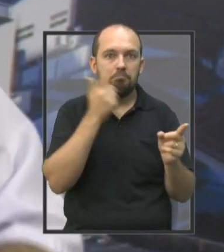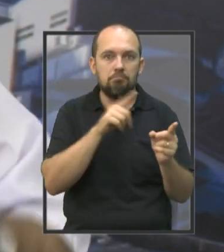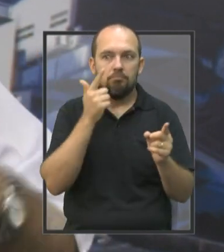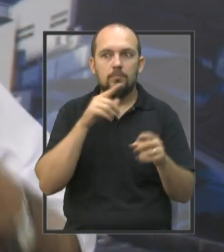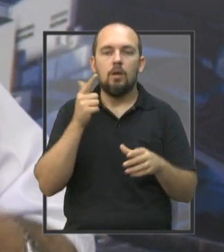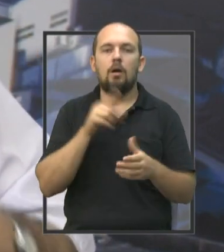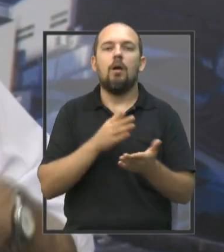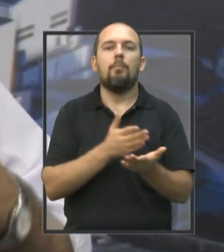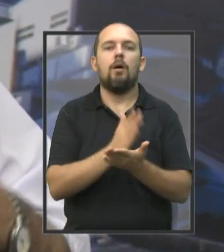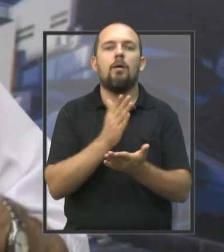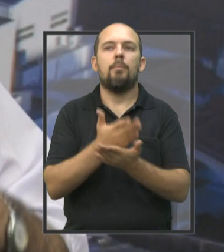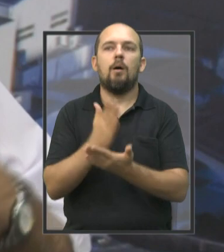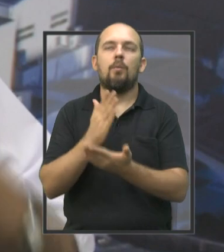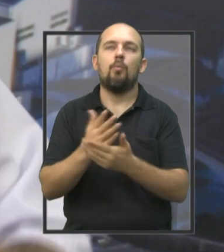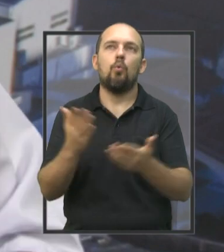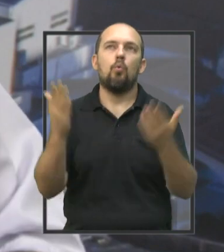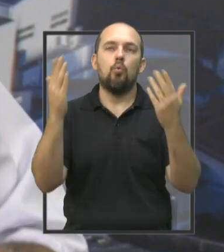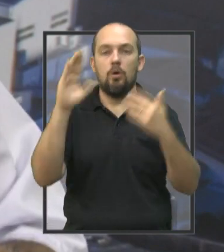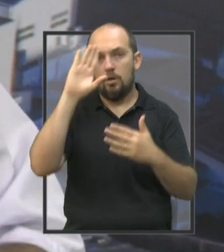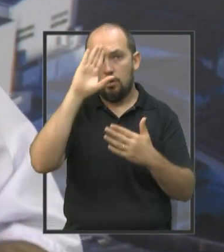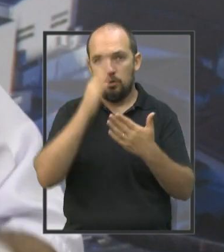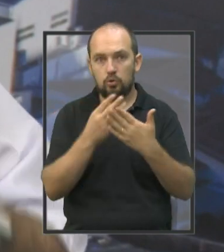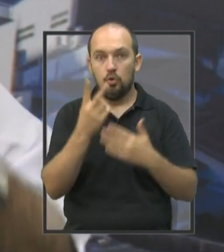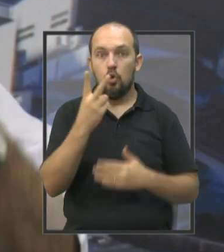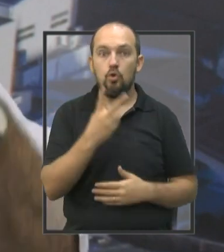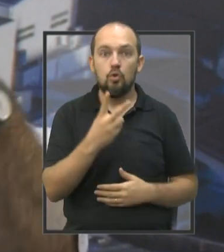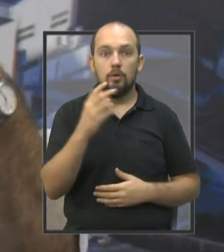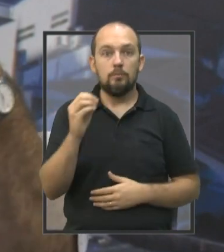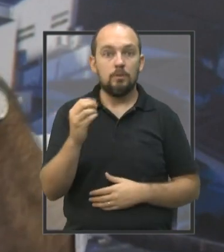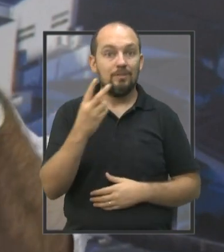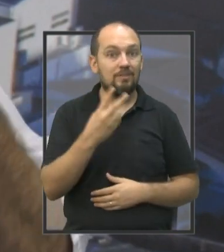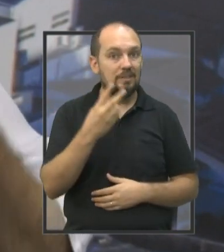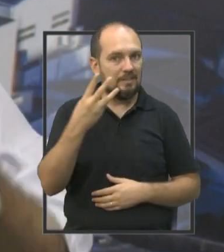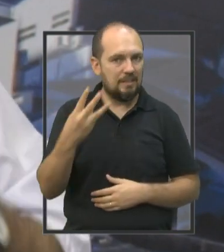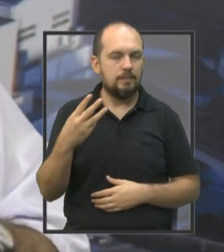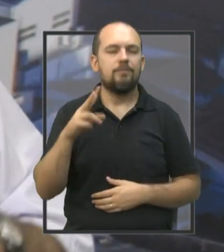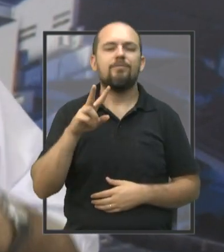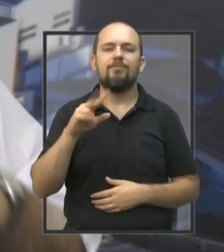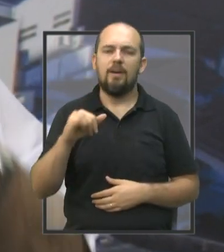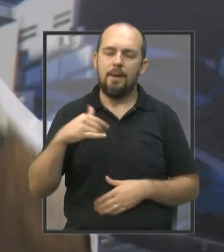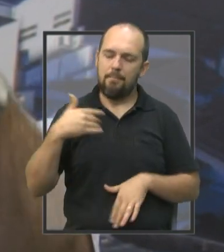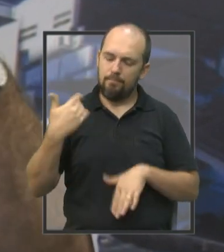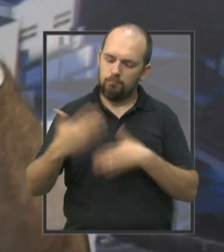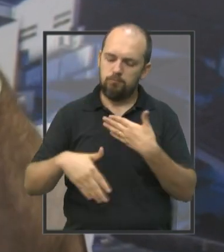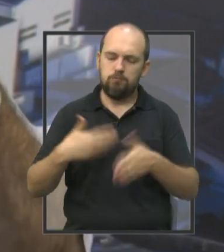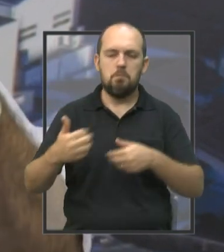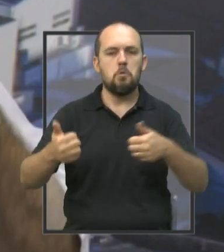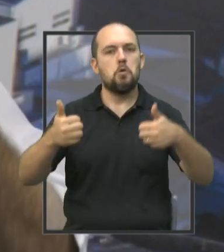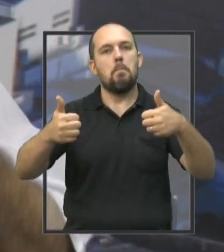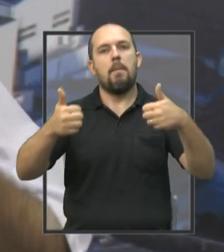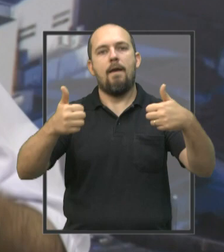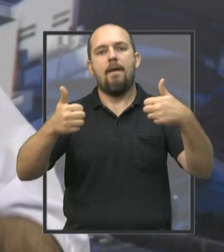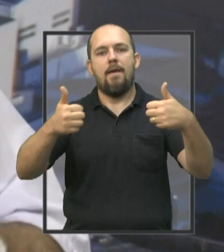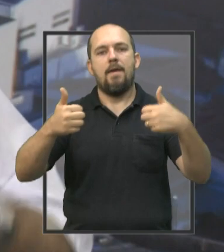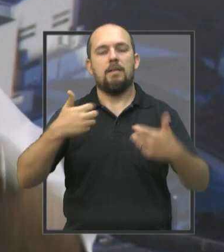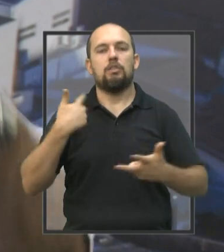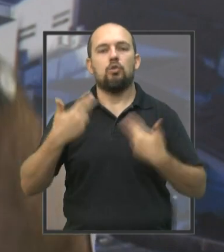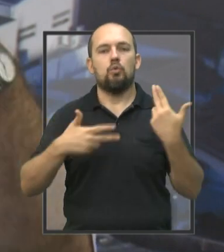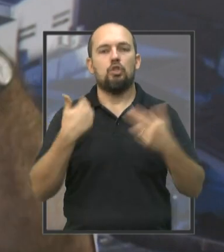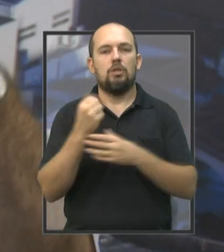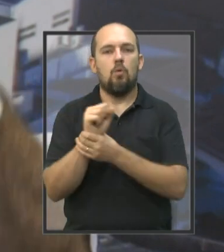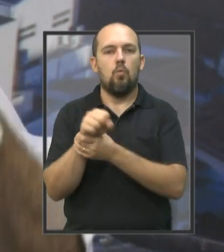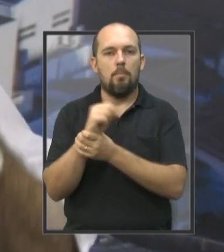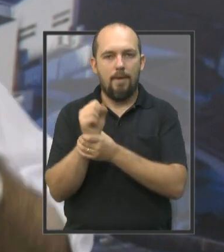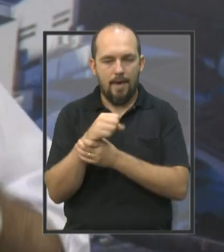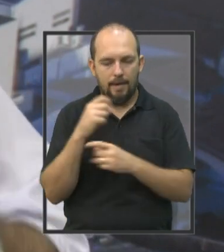tudo. E eu acredito que em 2023 vai andar muito bem a parte da cirurgia ortopédica, a